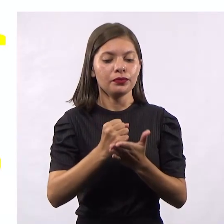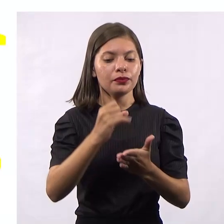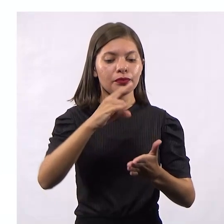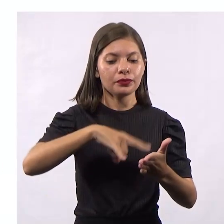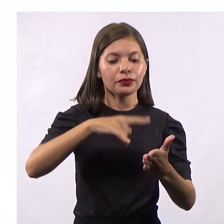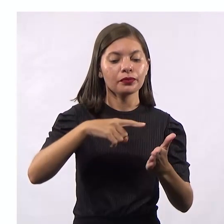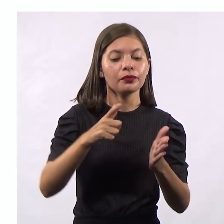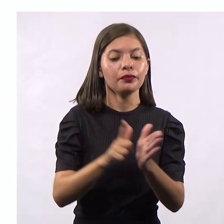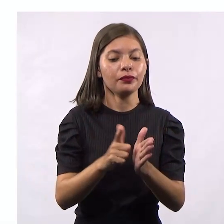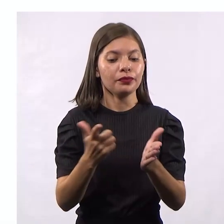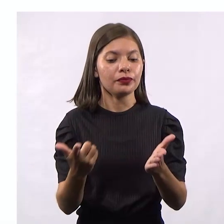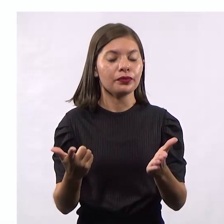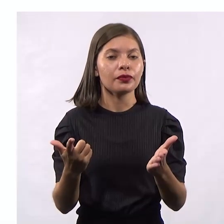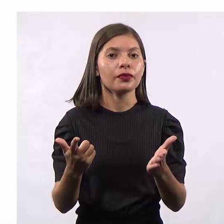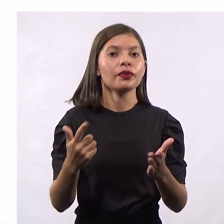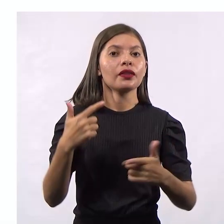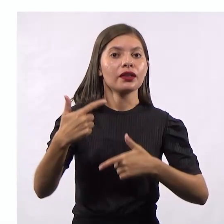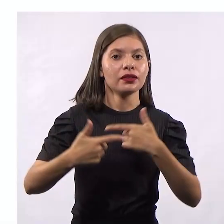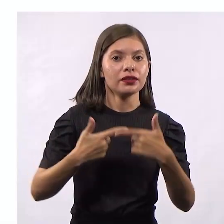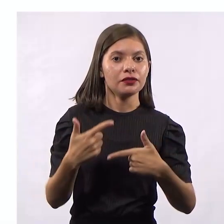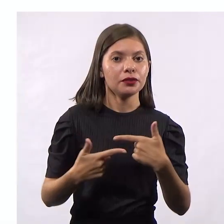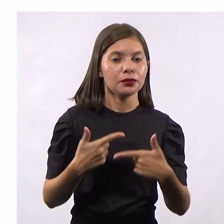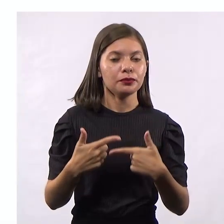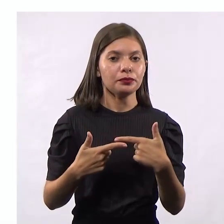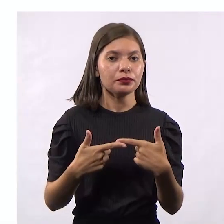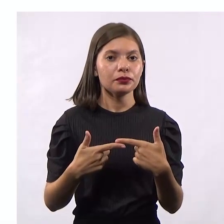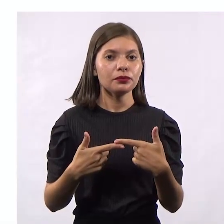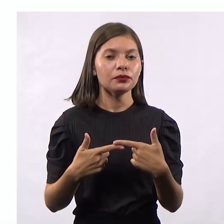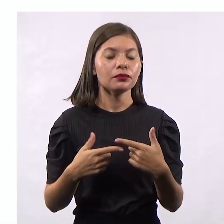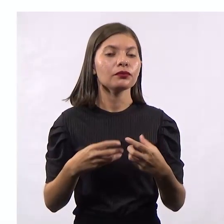ver aqui, contratos de serviço, tá?